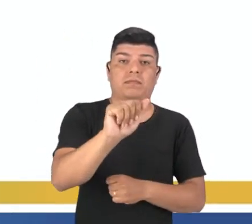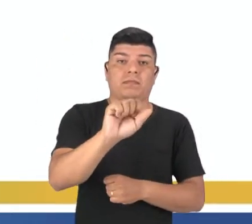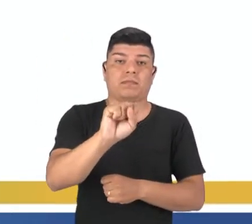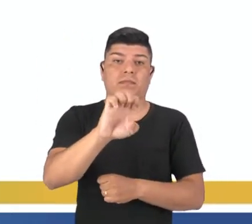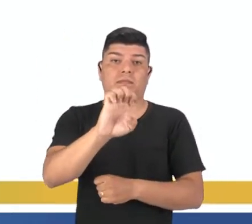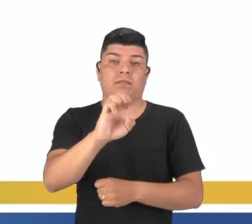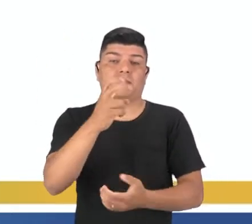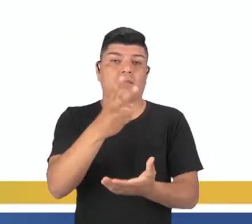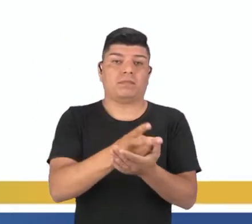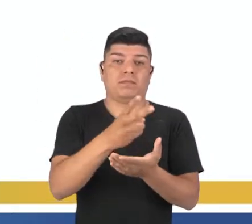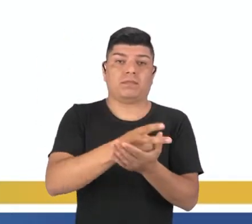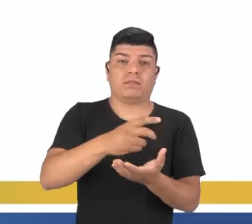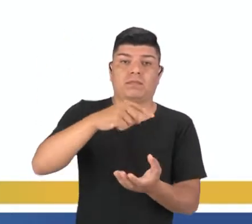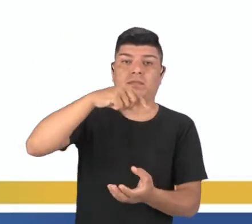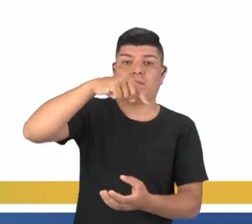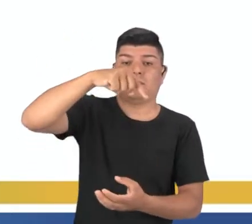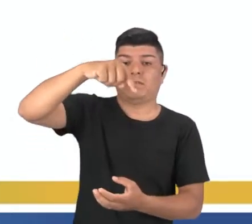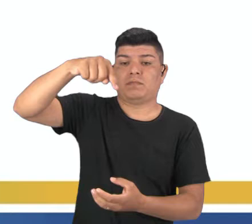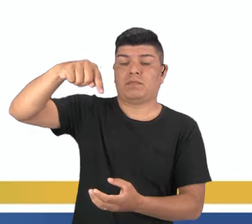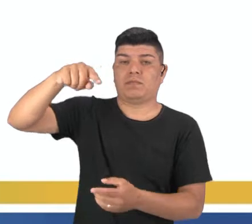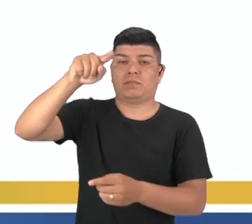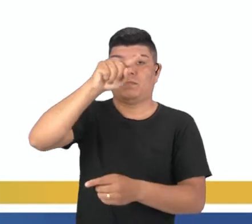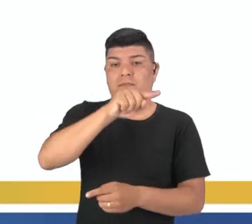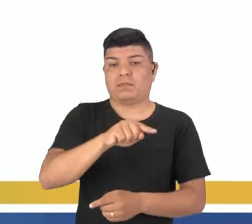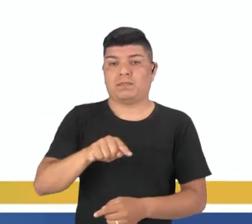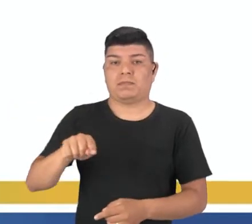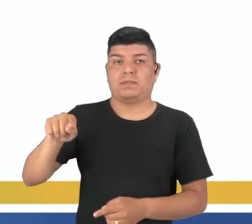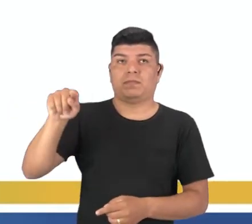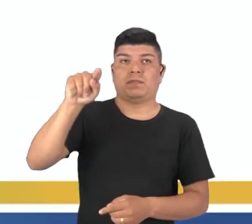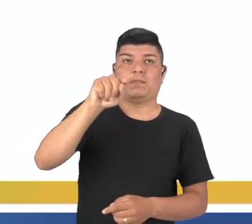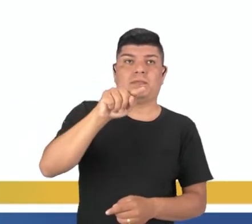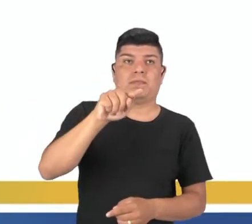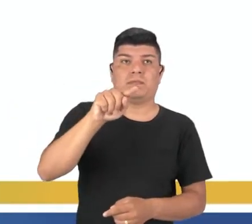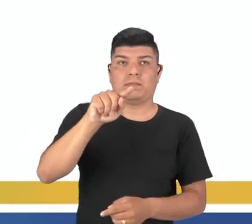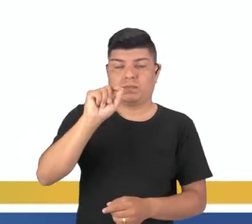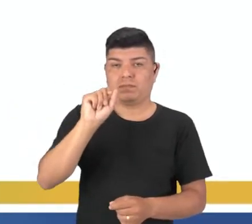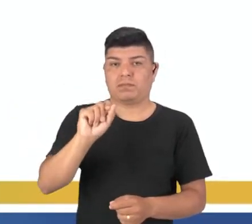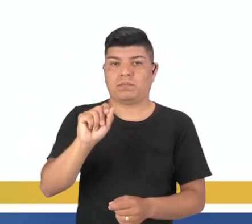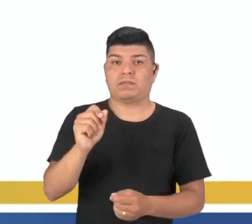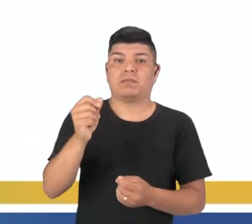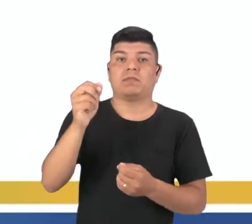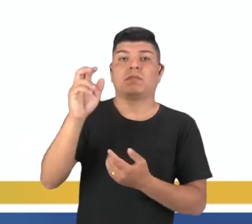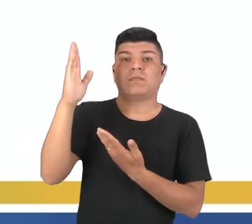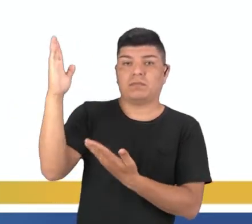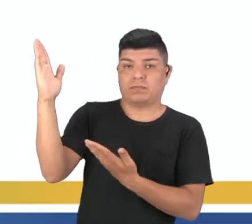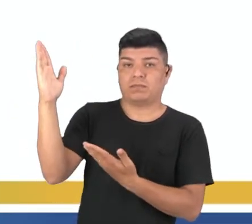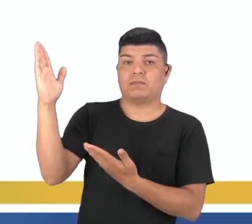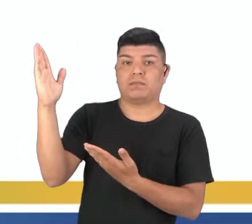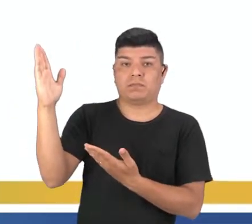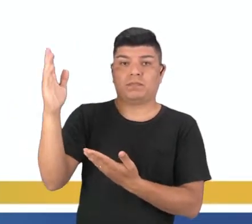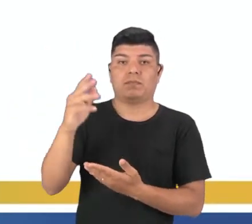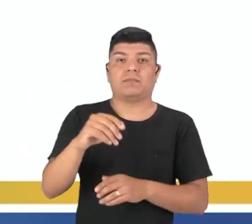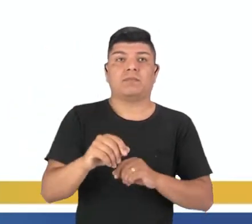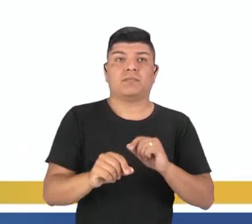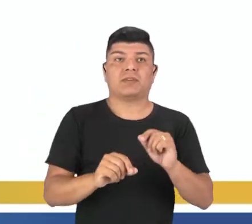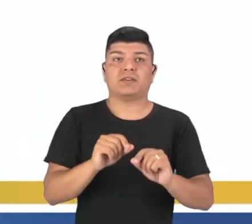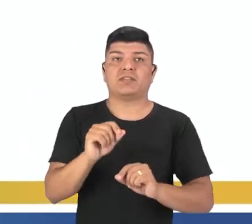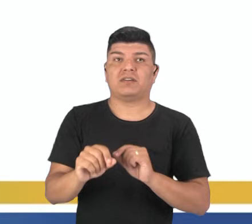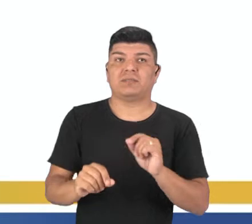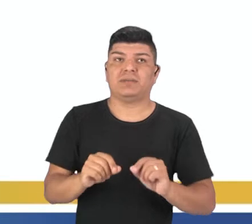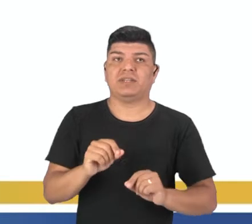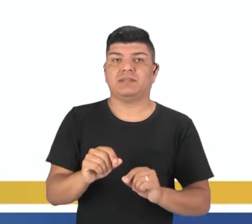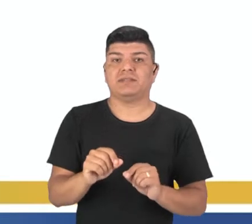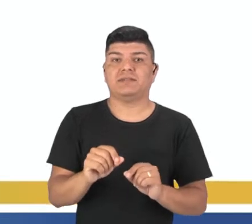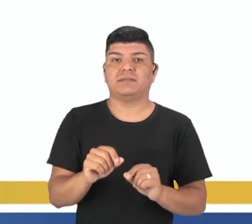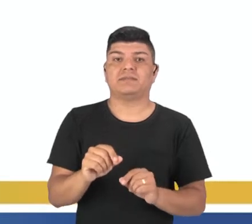sempre um círculo, A base, então a área da base é sempre π vezes o raio ao quadrado, que é a área de um círculo.